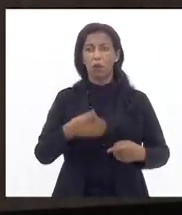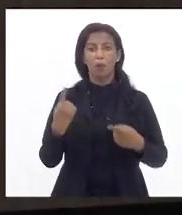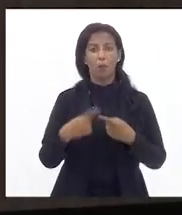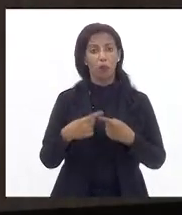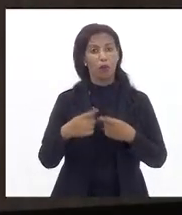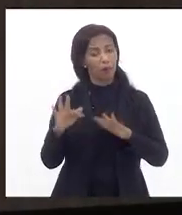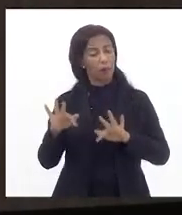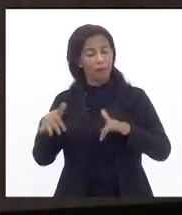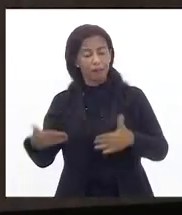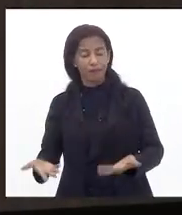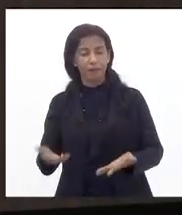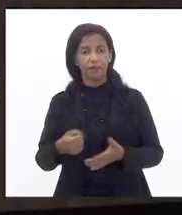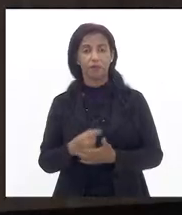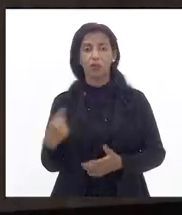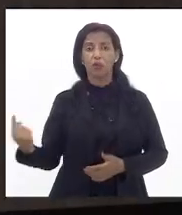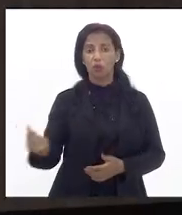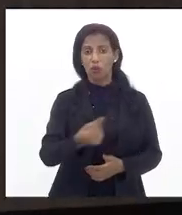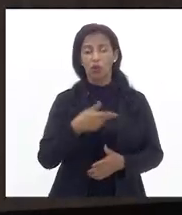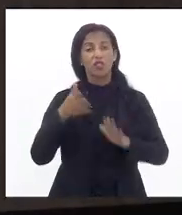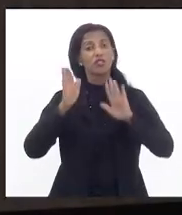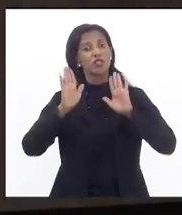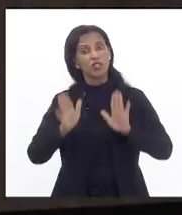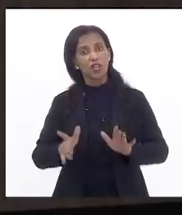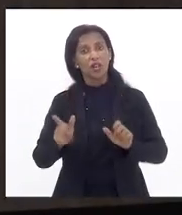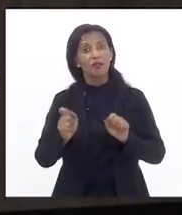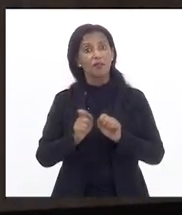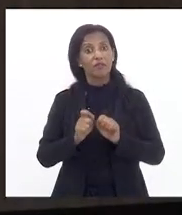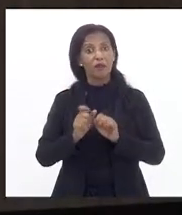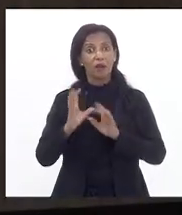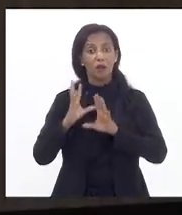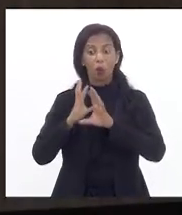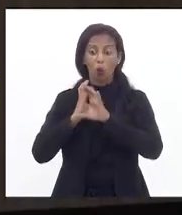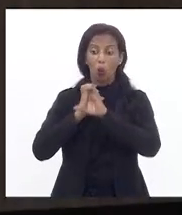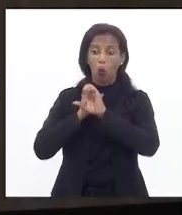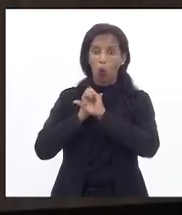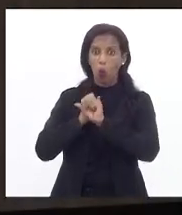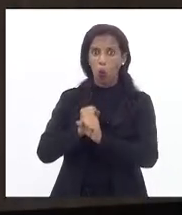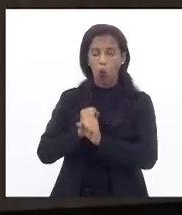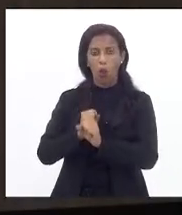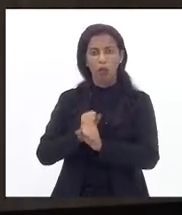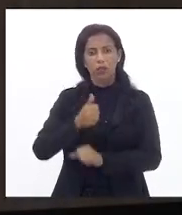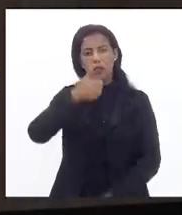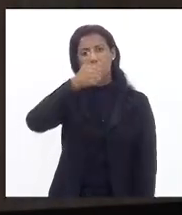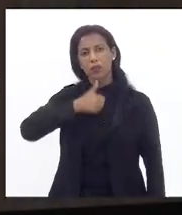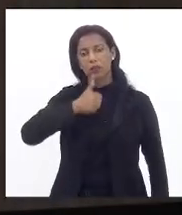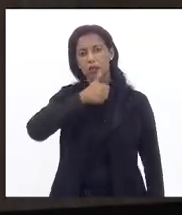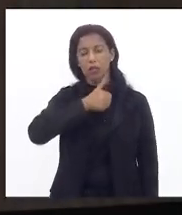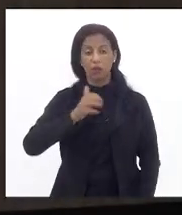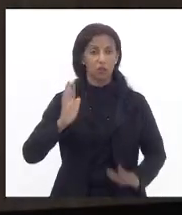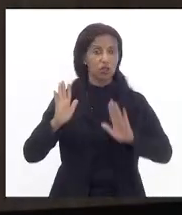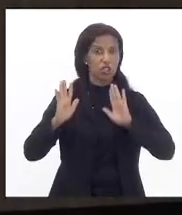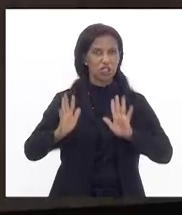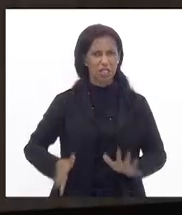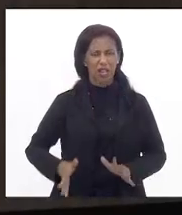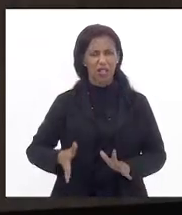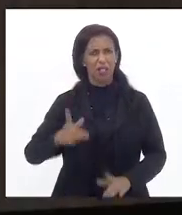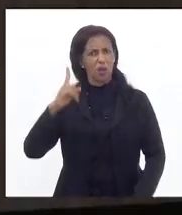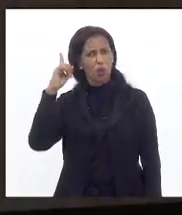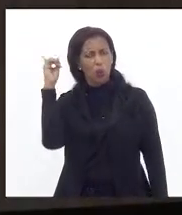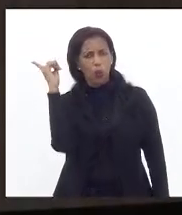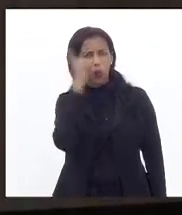que para encerrar nós os jogos da nossa cota de sacrifício nós já são grãos